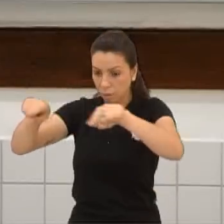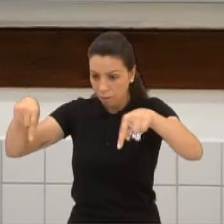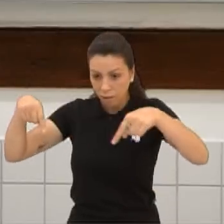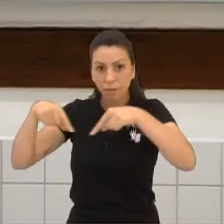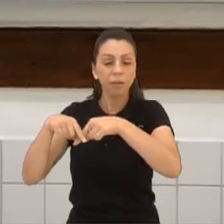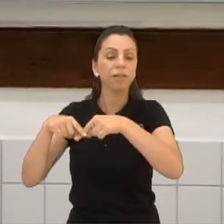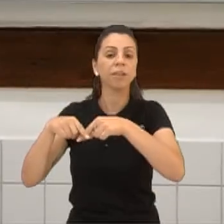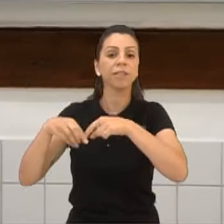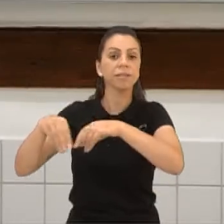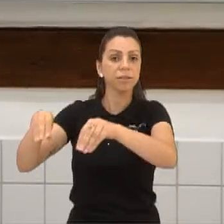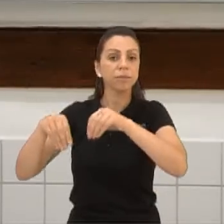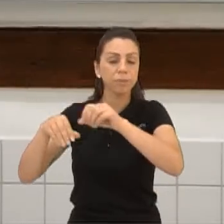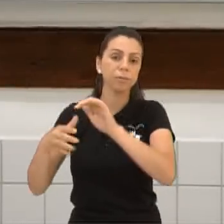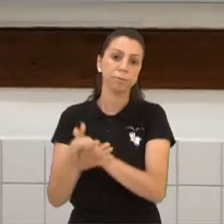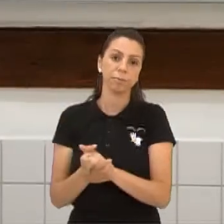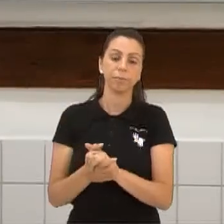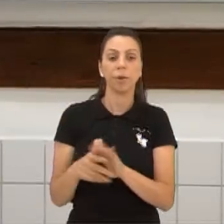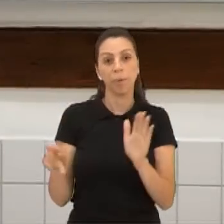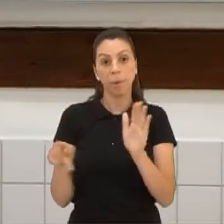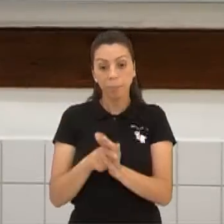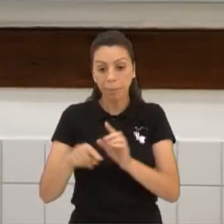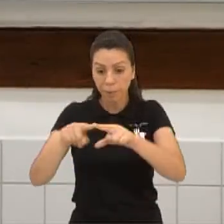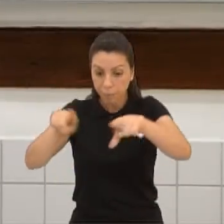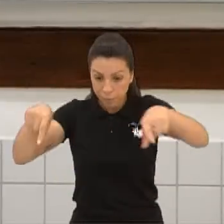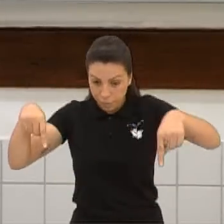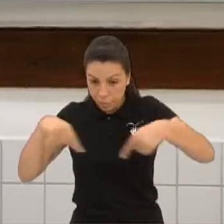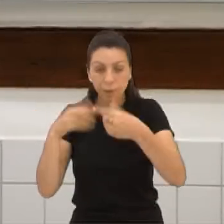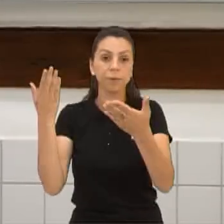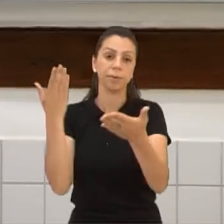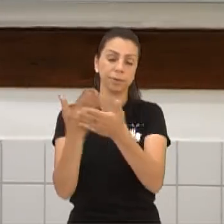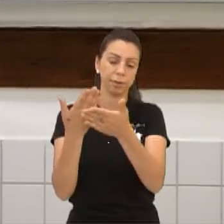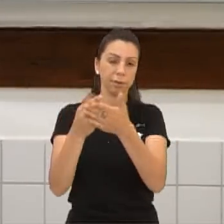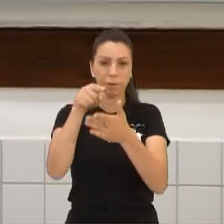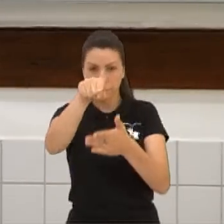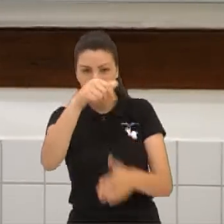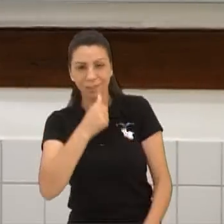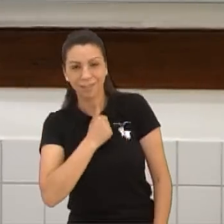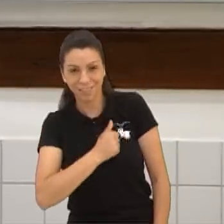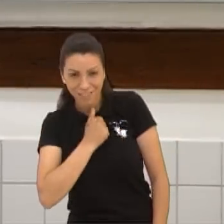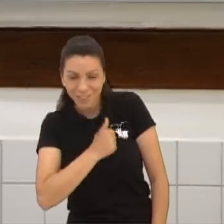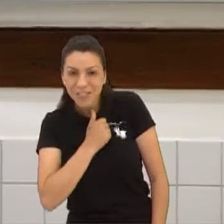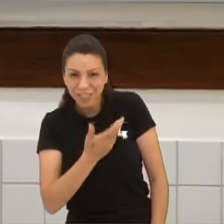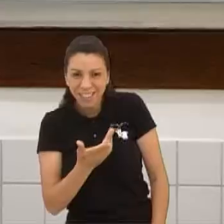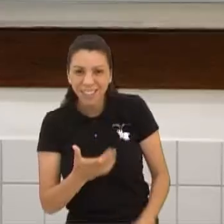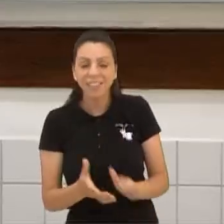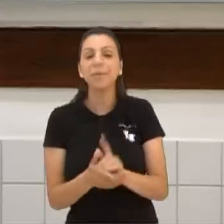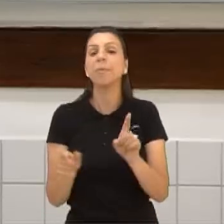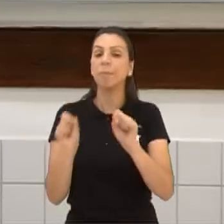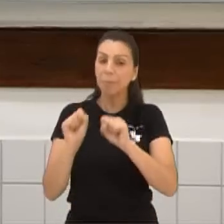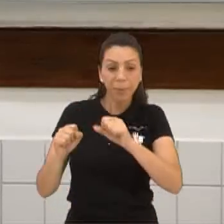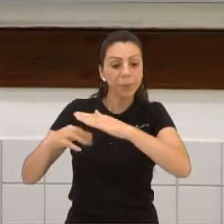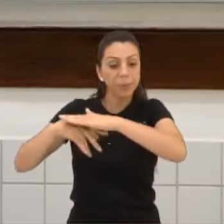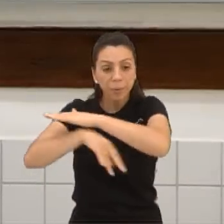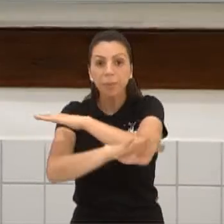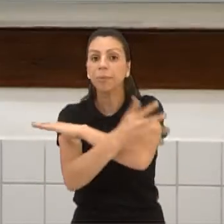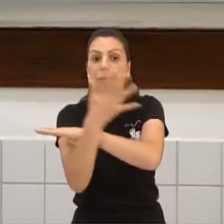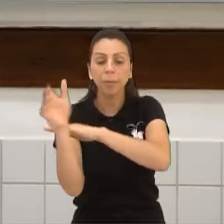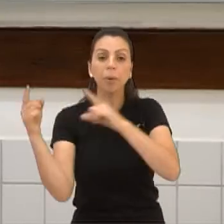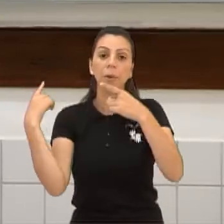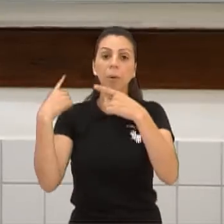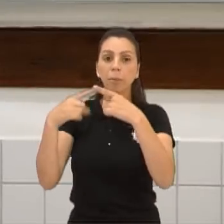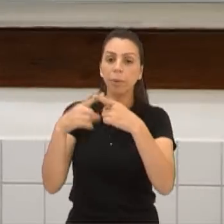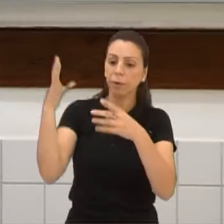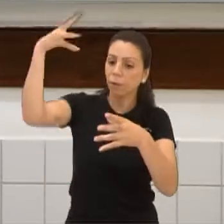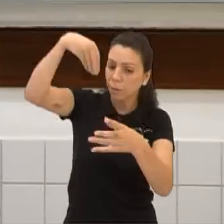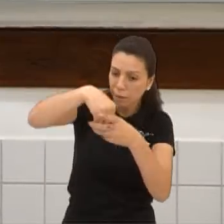com saudade, pode ser chamado de ecossistema, porque dentro da sala de aula não tem seres vivos? Dentro da sala